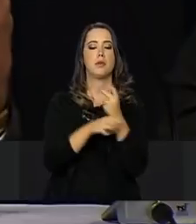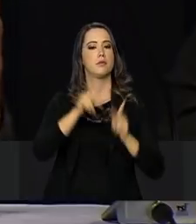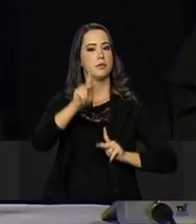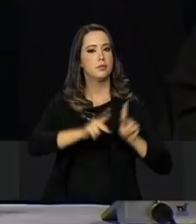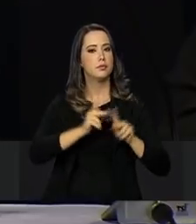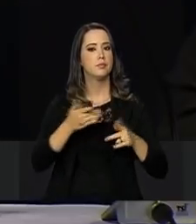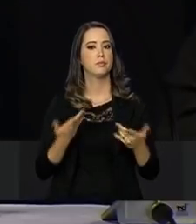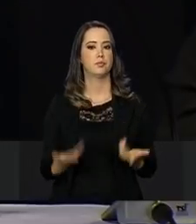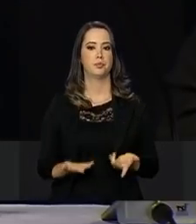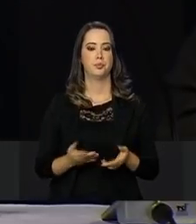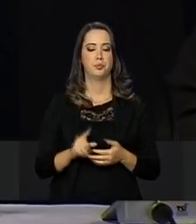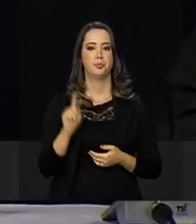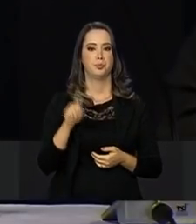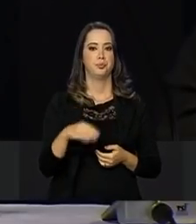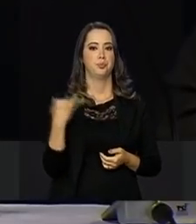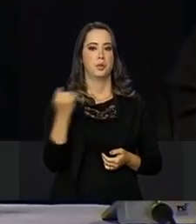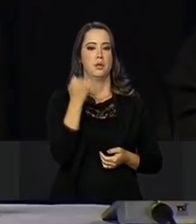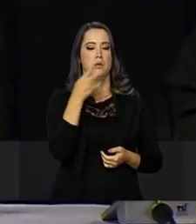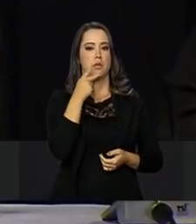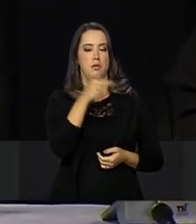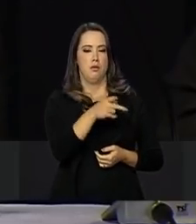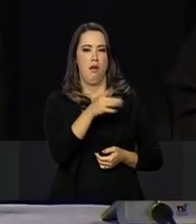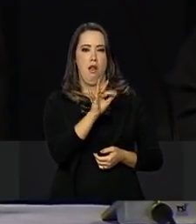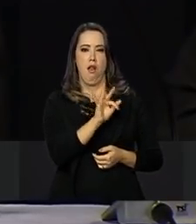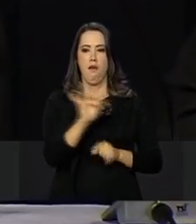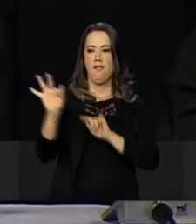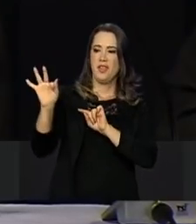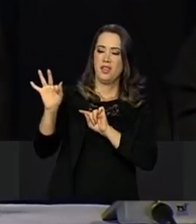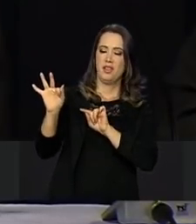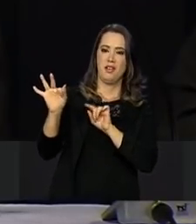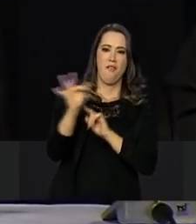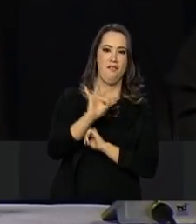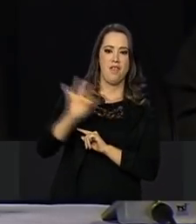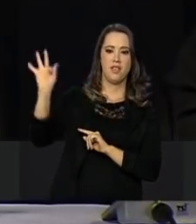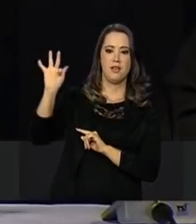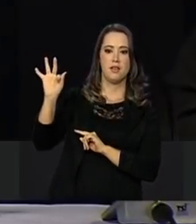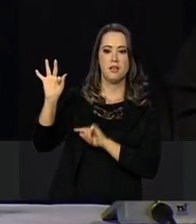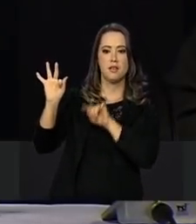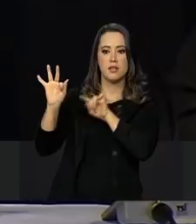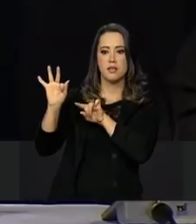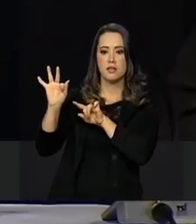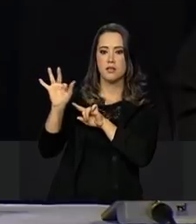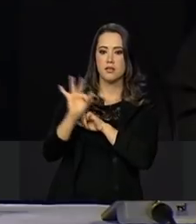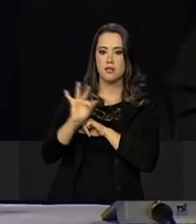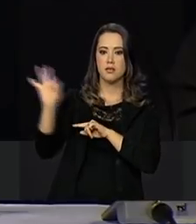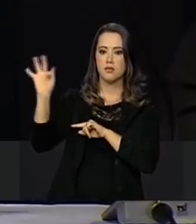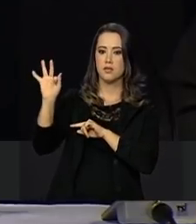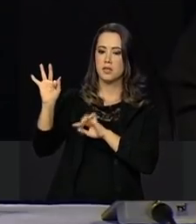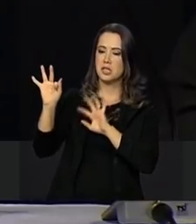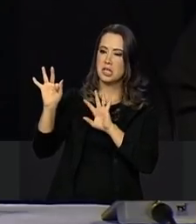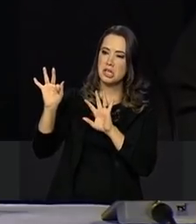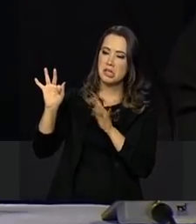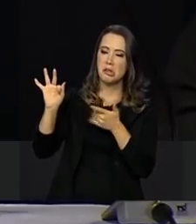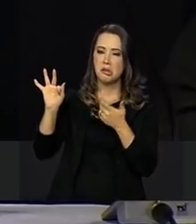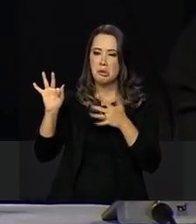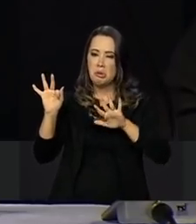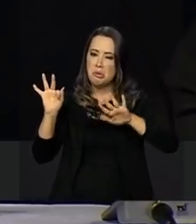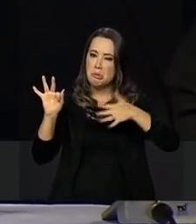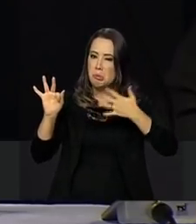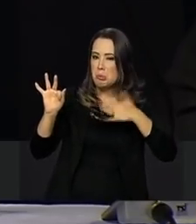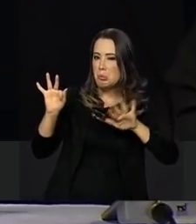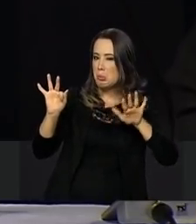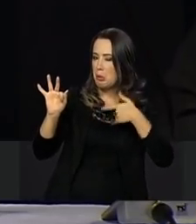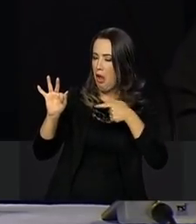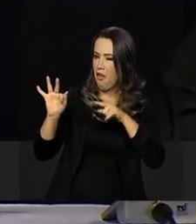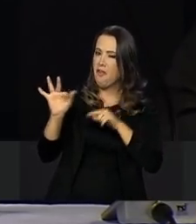ele fala, digamos assim, de uma espécie de federalismo meio capenga, não é? Para usar uma expressão mais livre, ele está